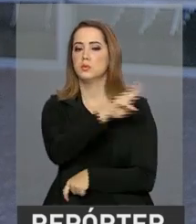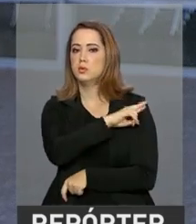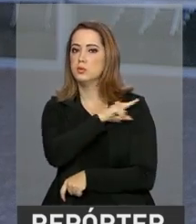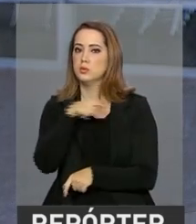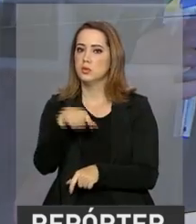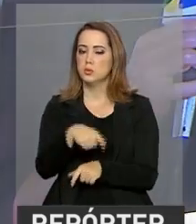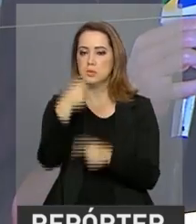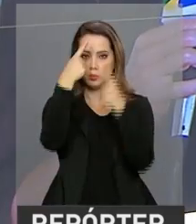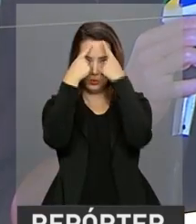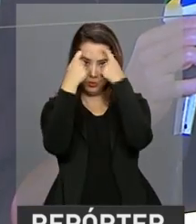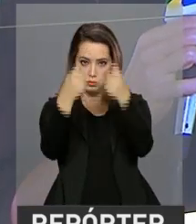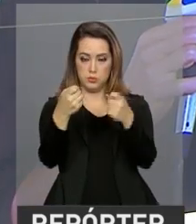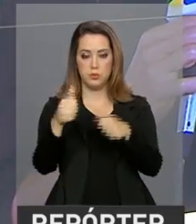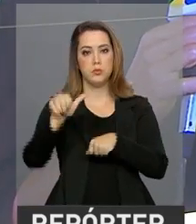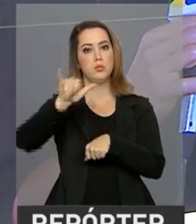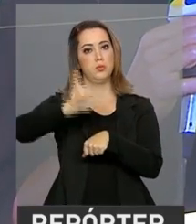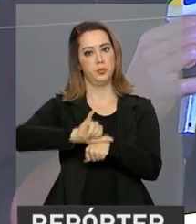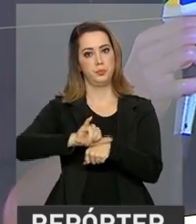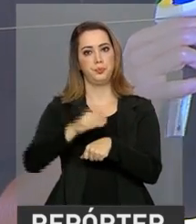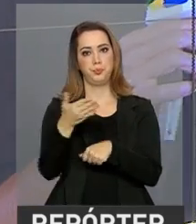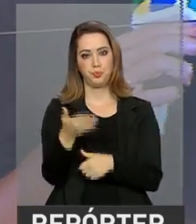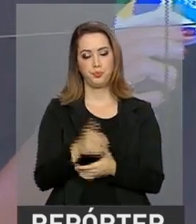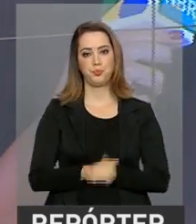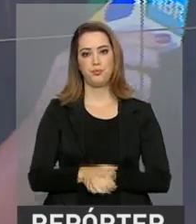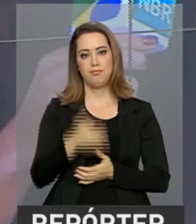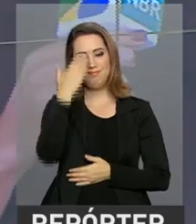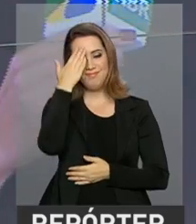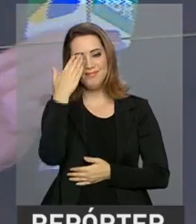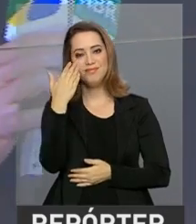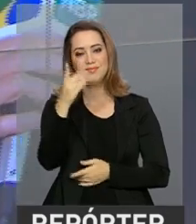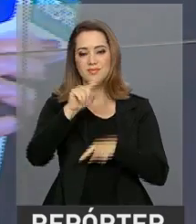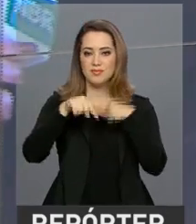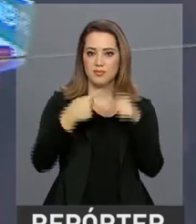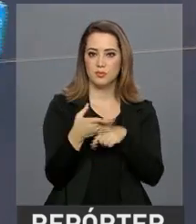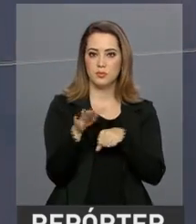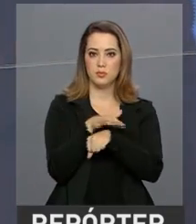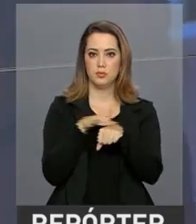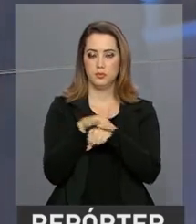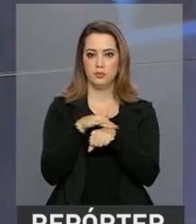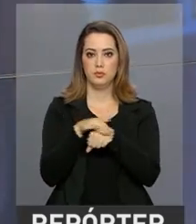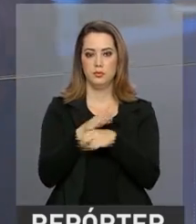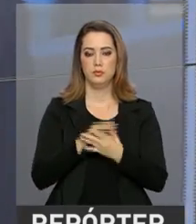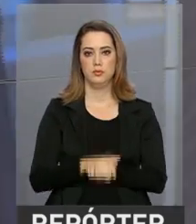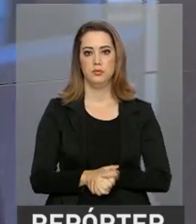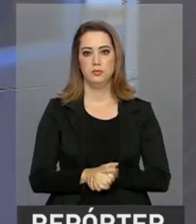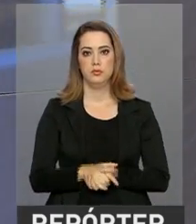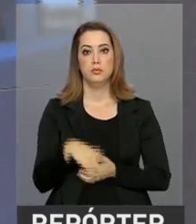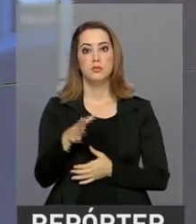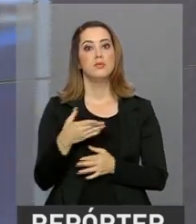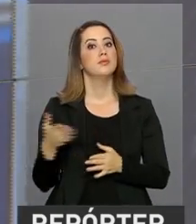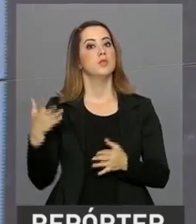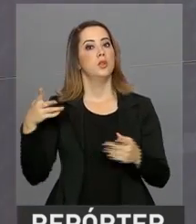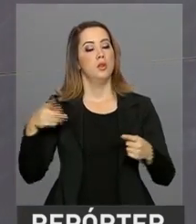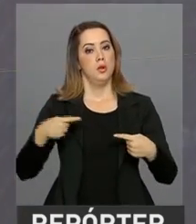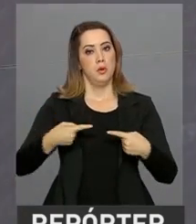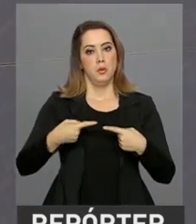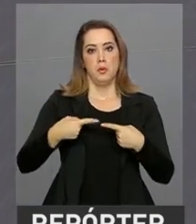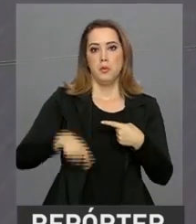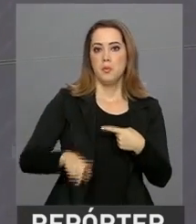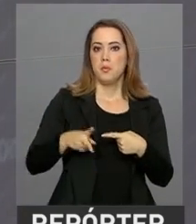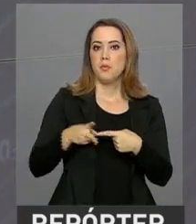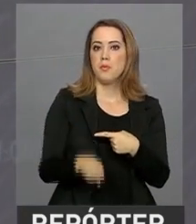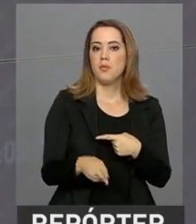Renata? Paola, obrigada pelas suas informações. Daqui a pouco a gente volta a conversar. E foi inaugurado em Brasília o Centro de